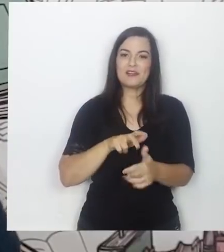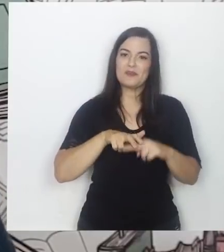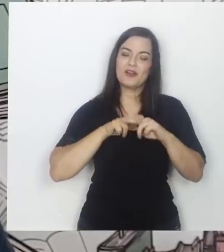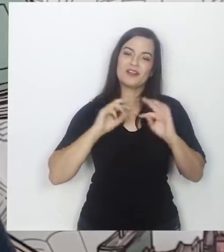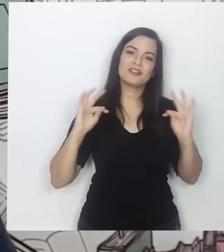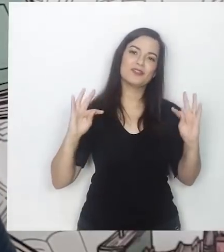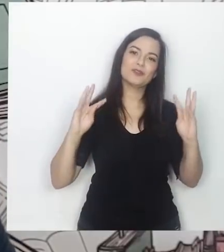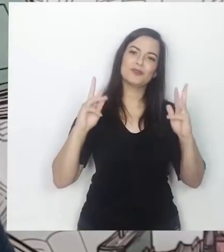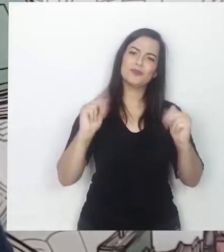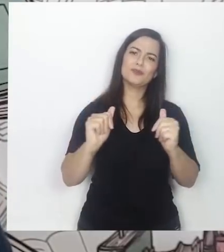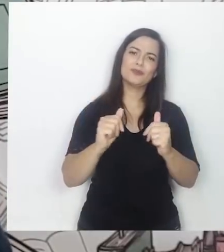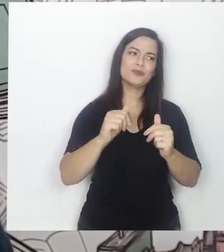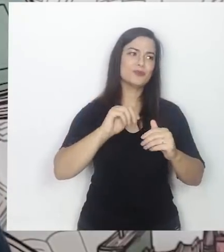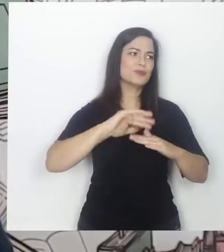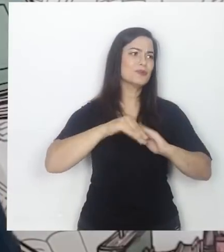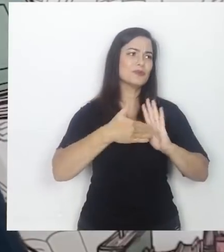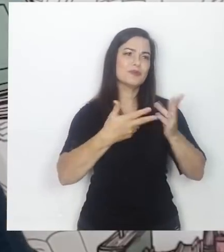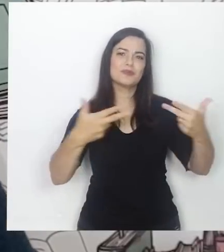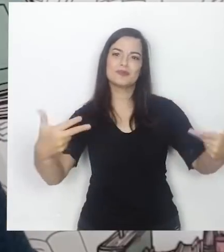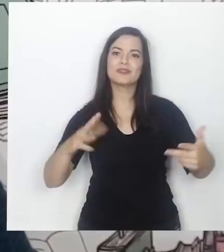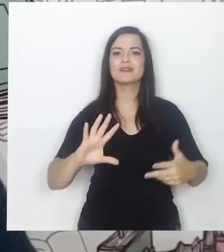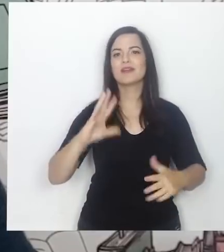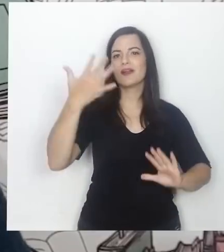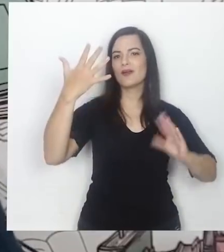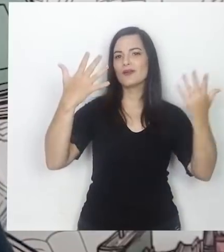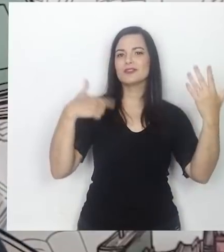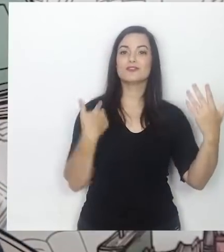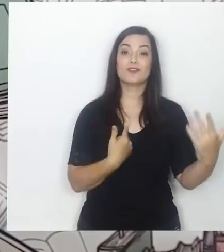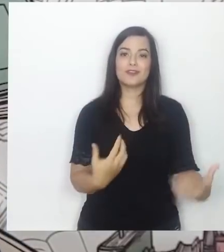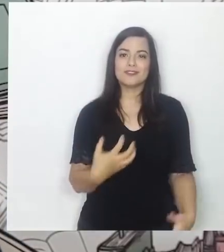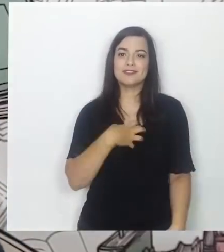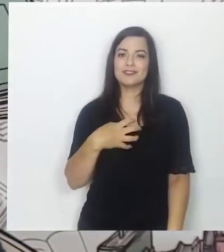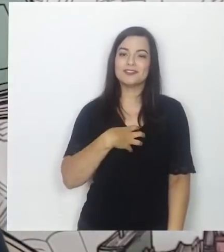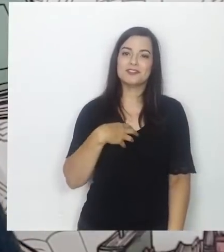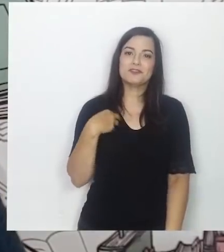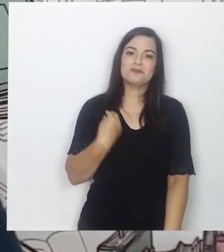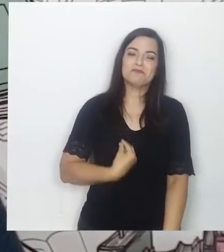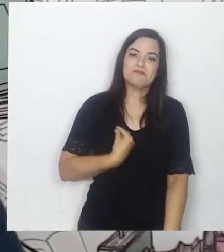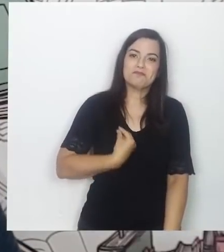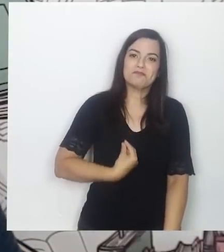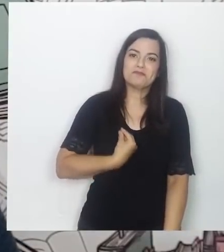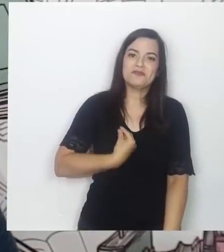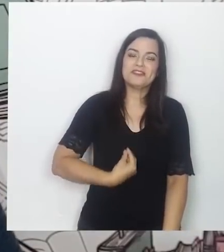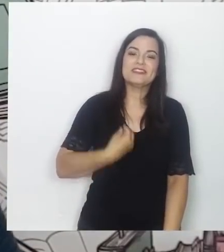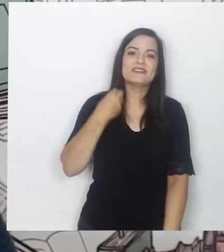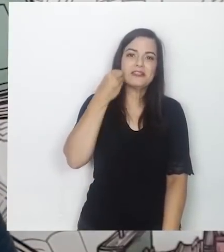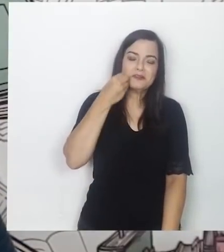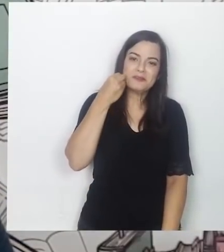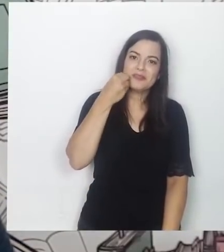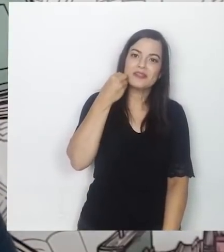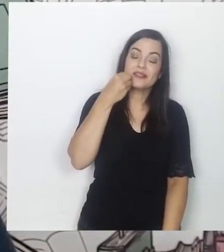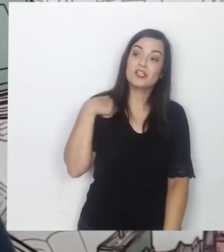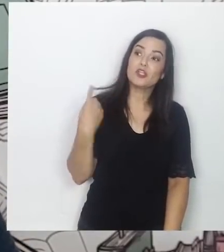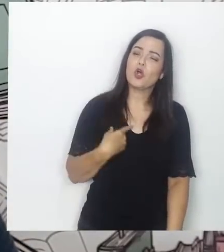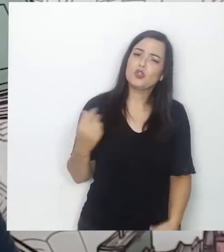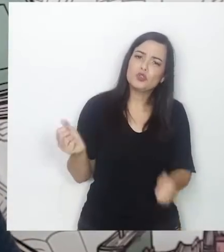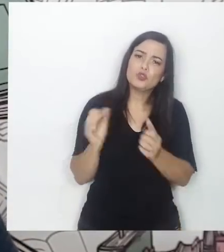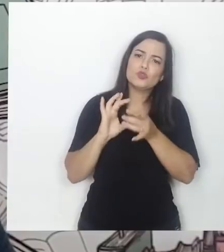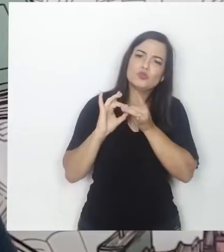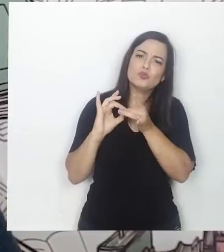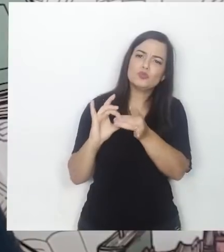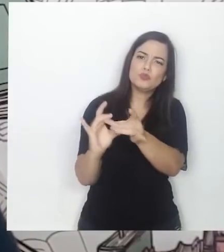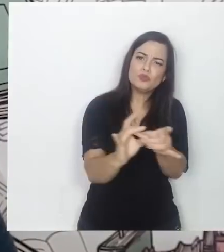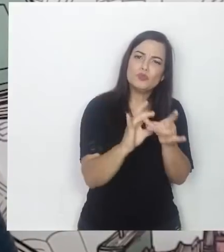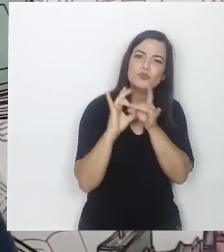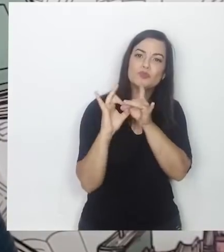nós pudemos vivenciar. Nesse momento tão complicado, estivemos todas juntas, mobilizadas